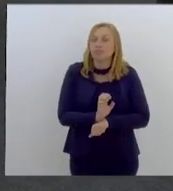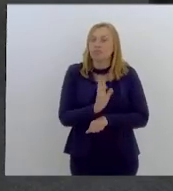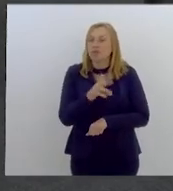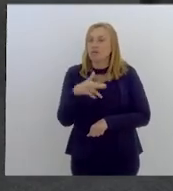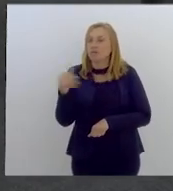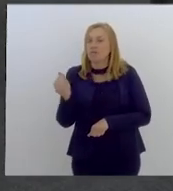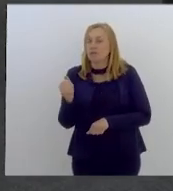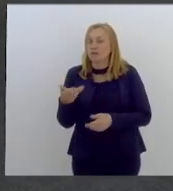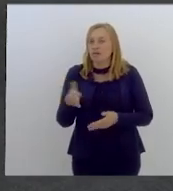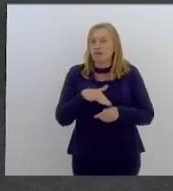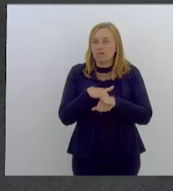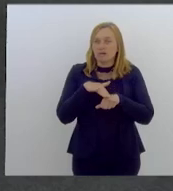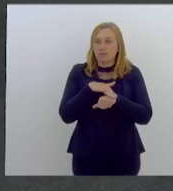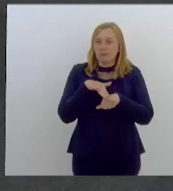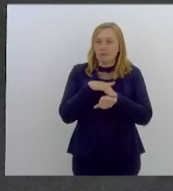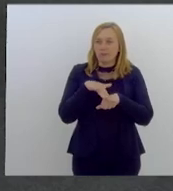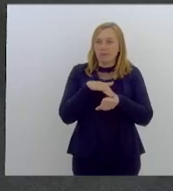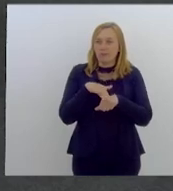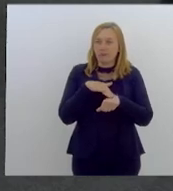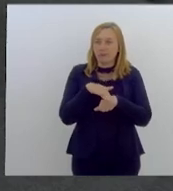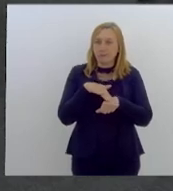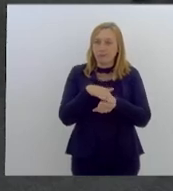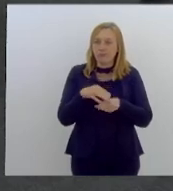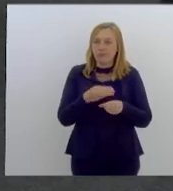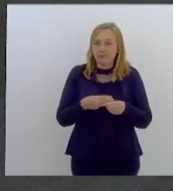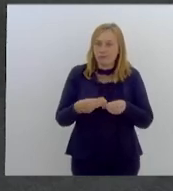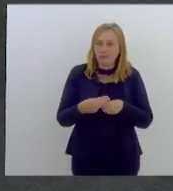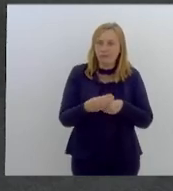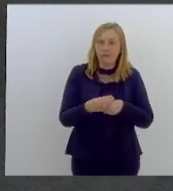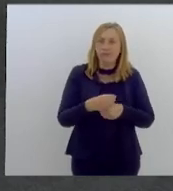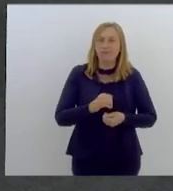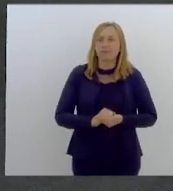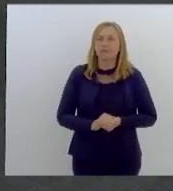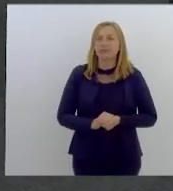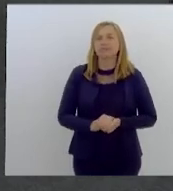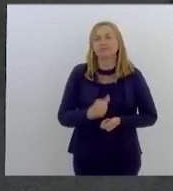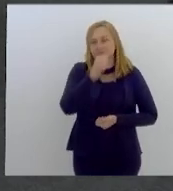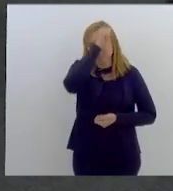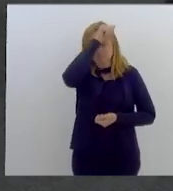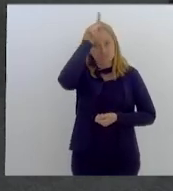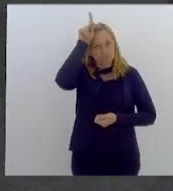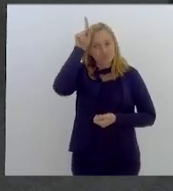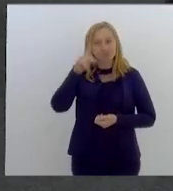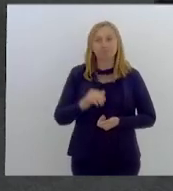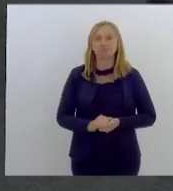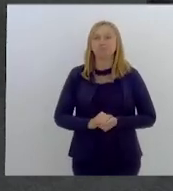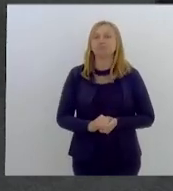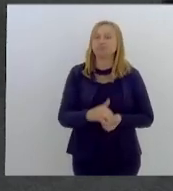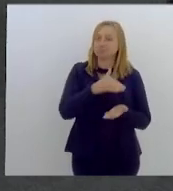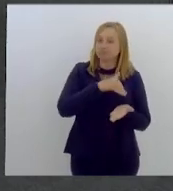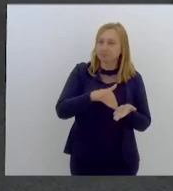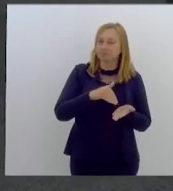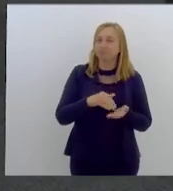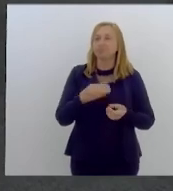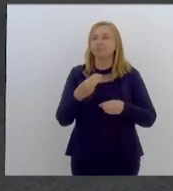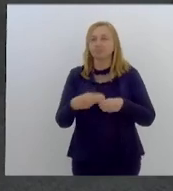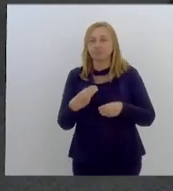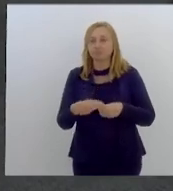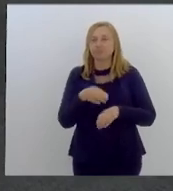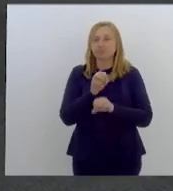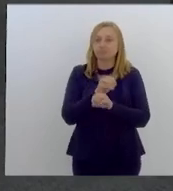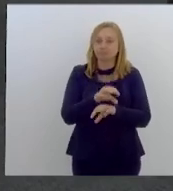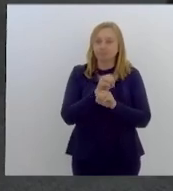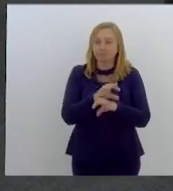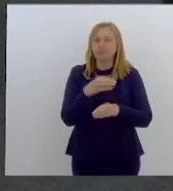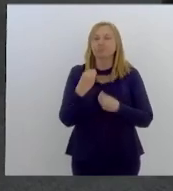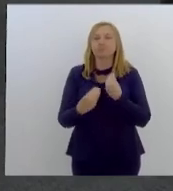nunca conversou com os municípios, com os prefeitos, com as secretarias municipais de educação,